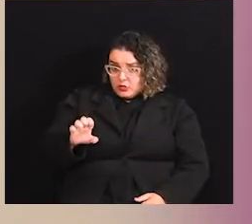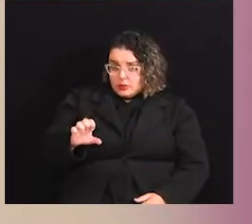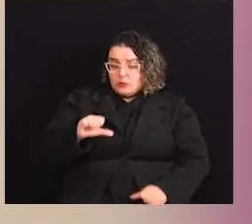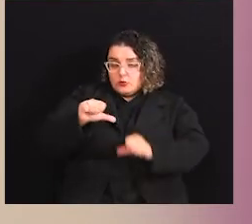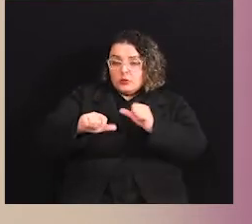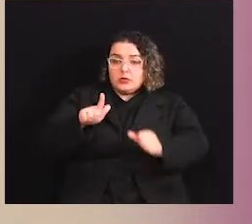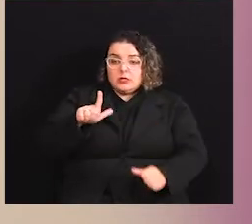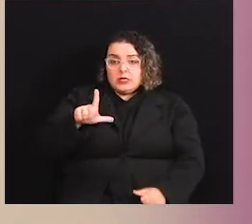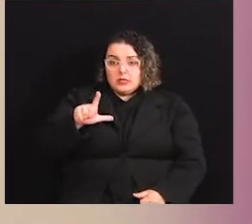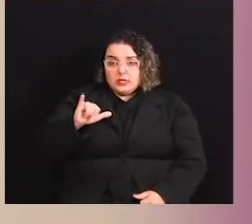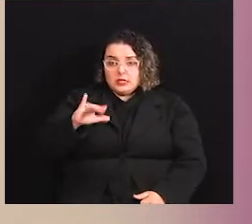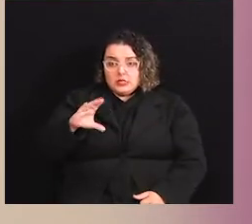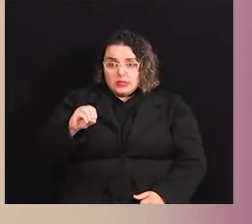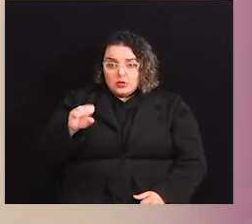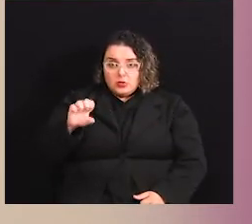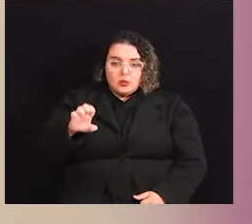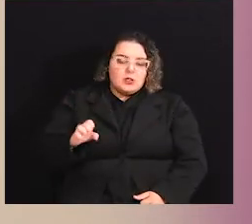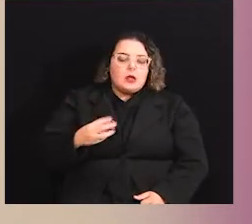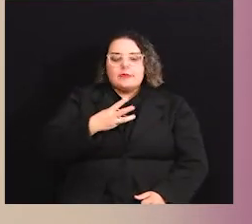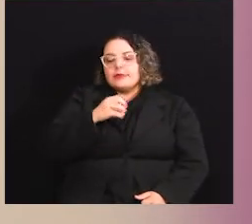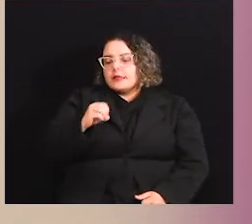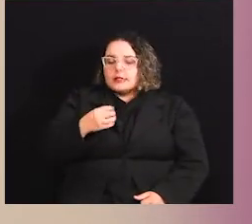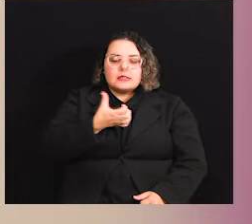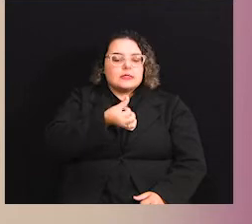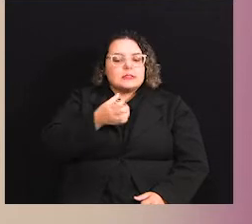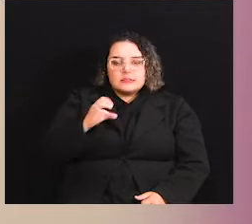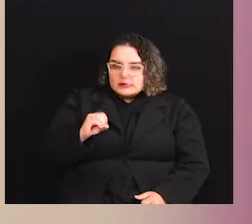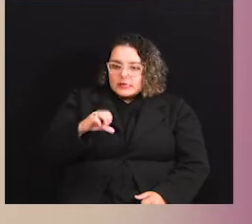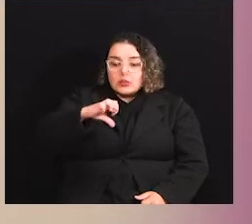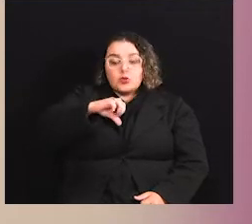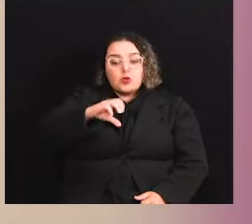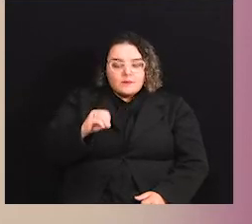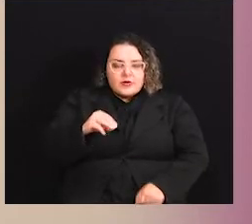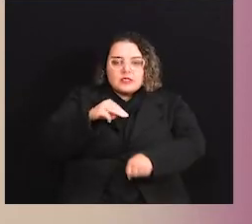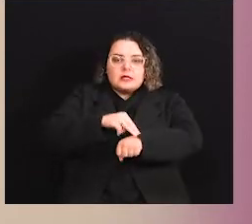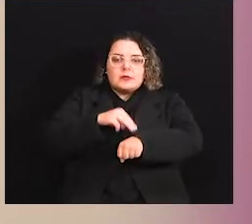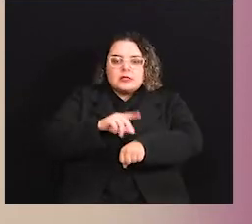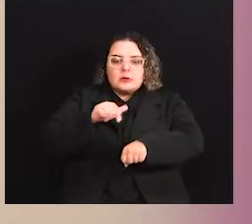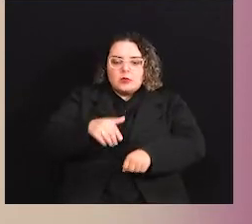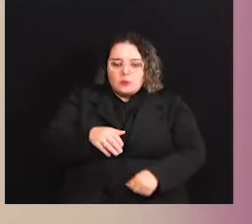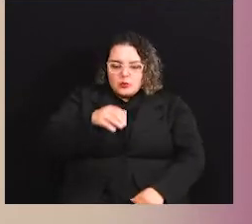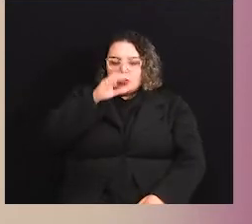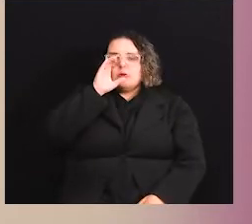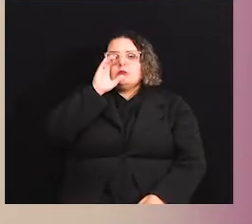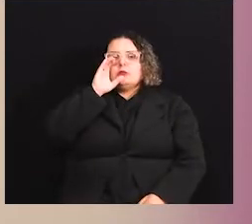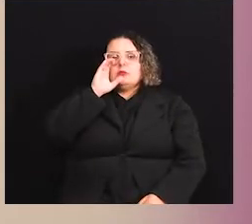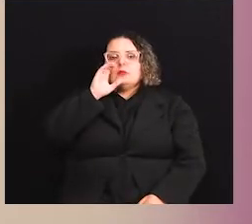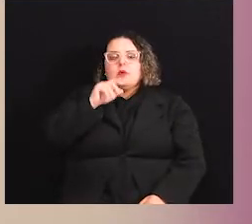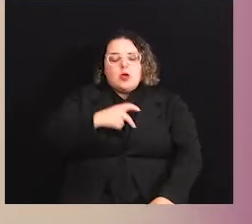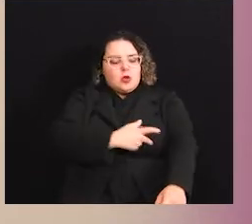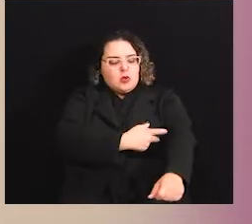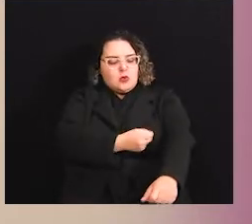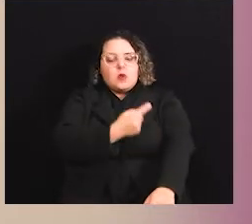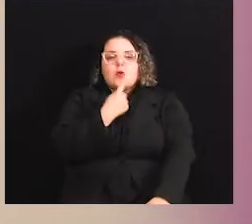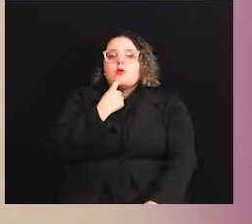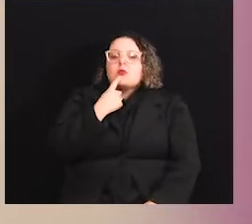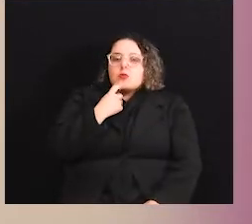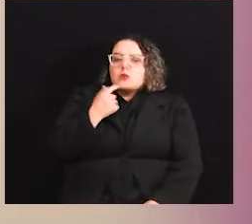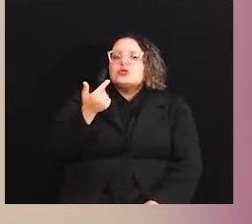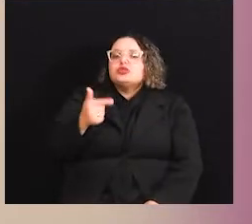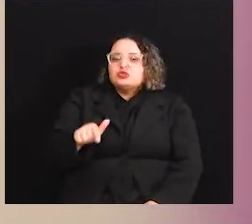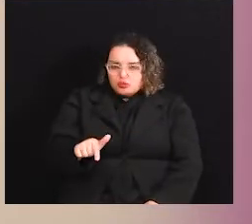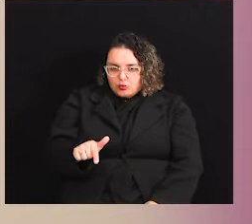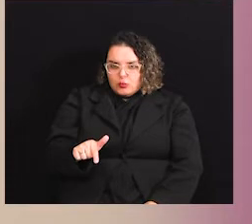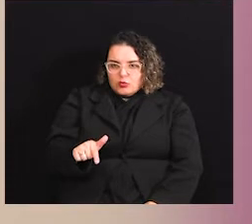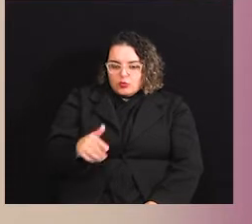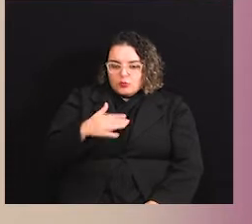períodos. Então, em 30, 60, 90 minutos a partir da ingestão, eu vou reanalisar o sangue coletado